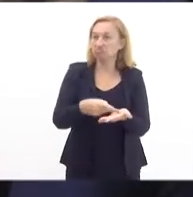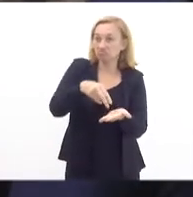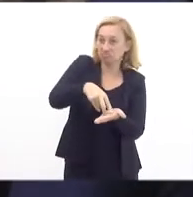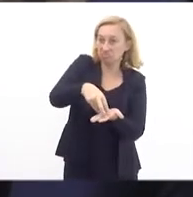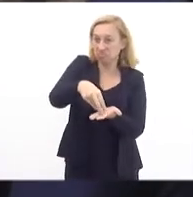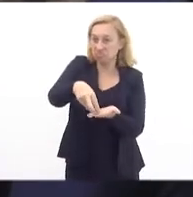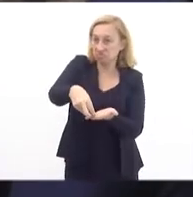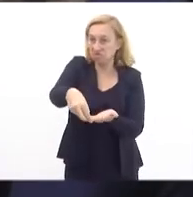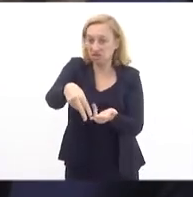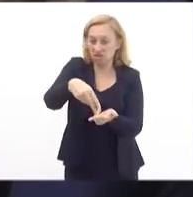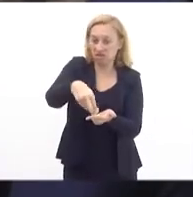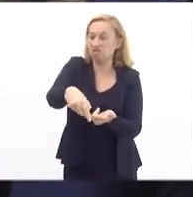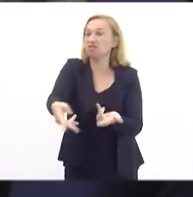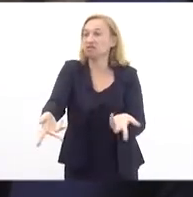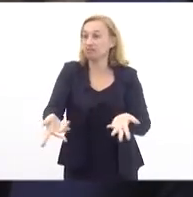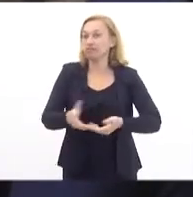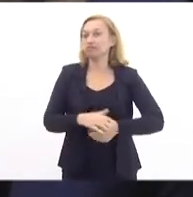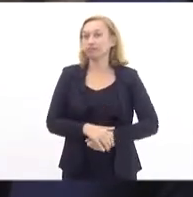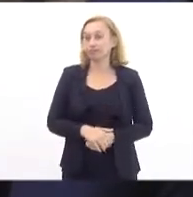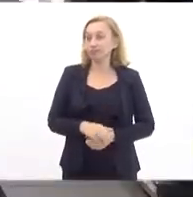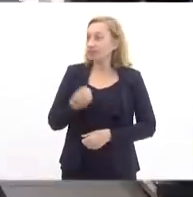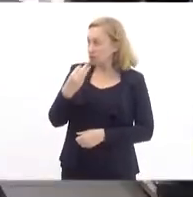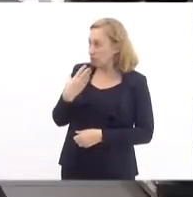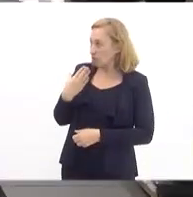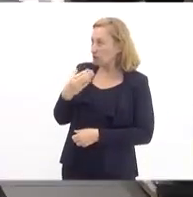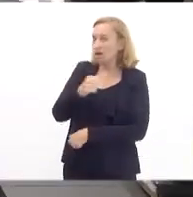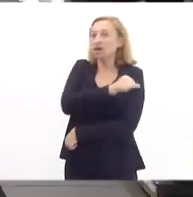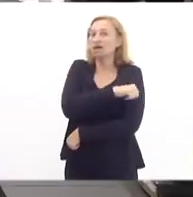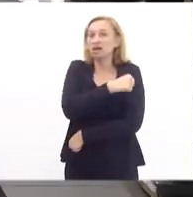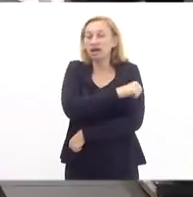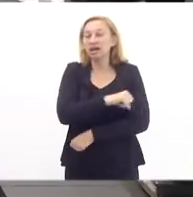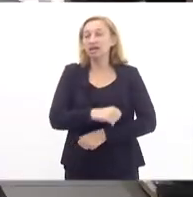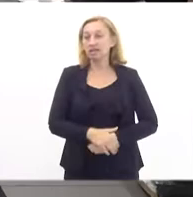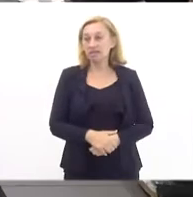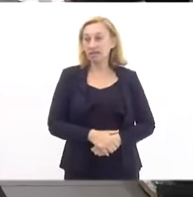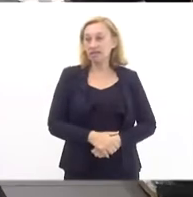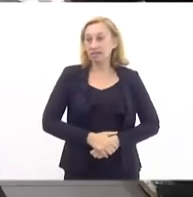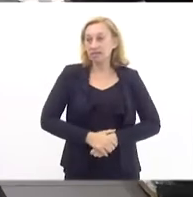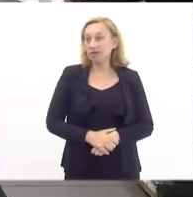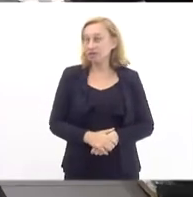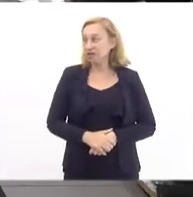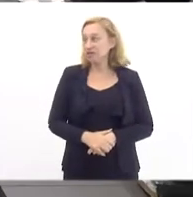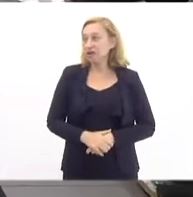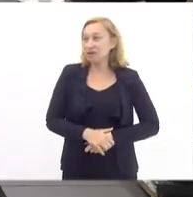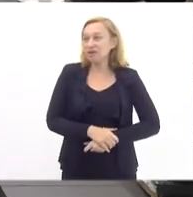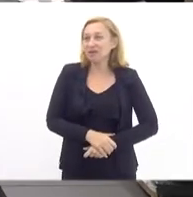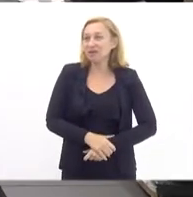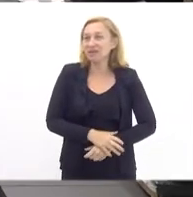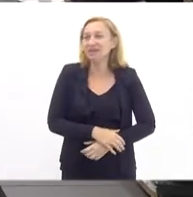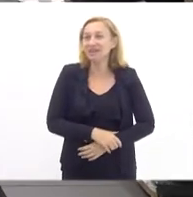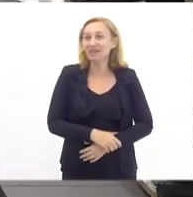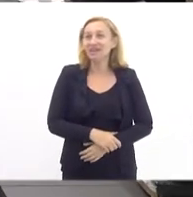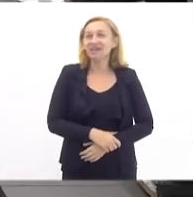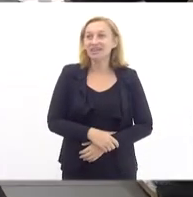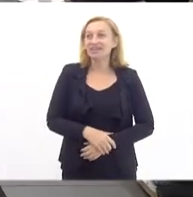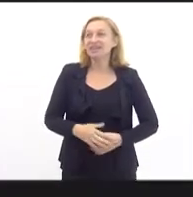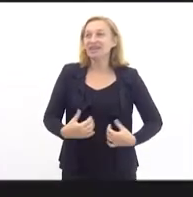pisoteadas. Tá bom, enfermeira Rejane. Vou passar a palavra para o deputado Dionísio. Deputada. Pois